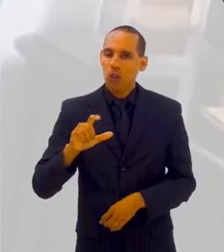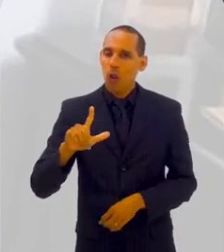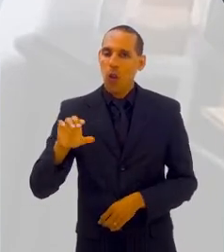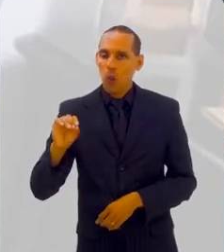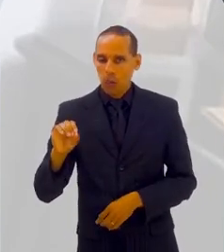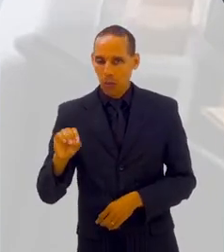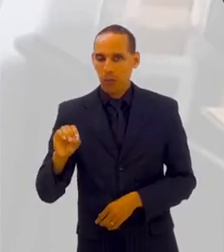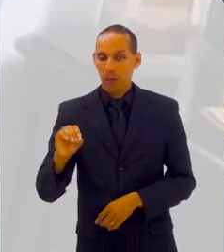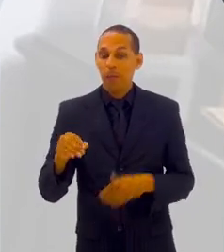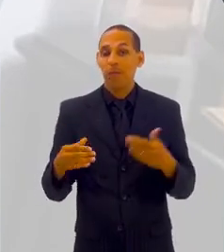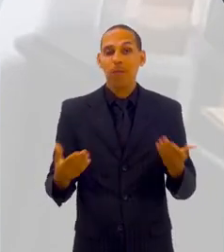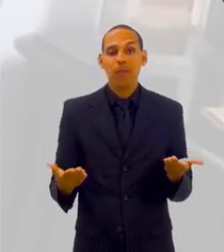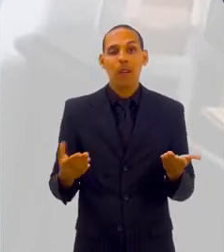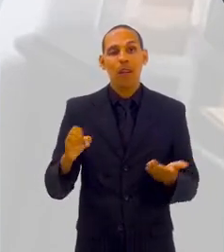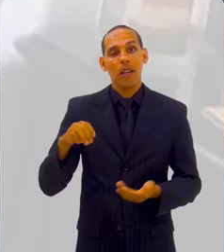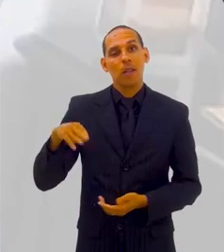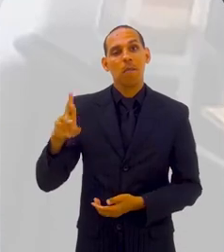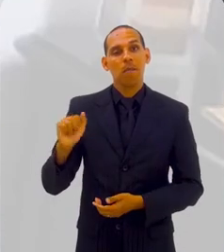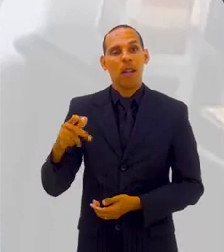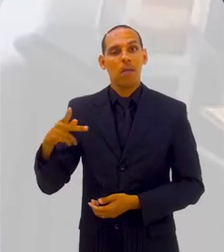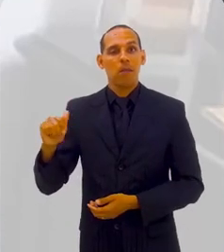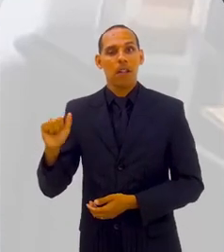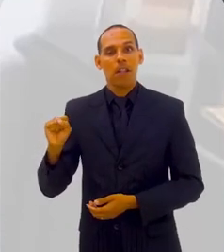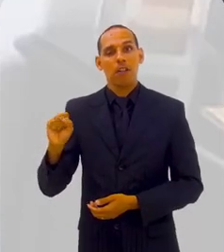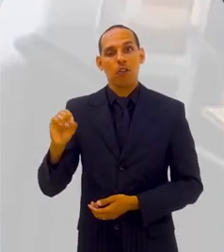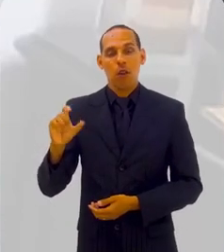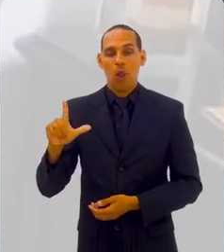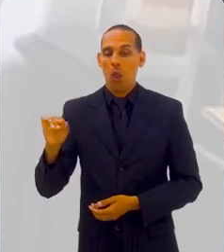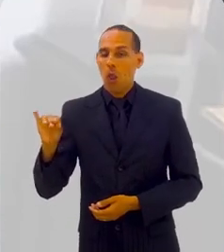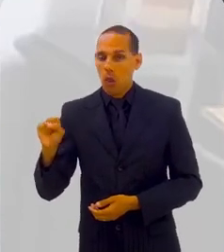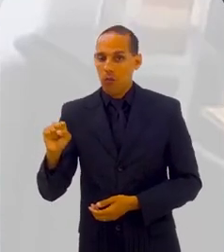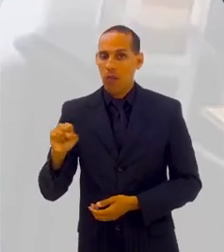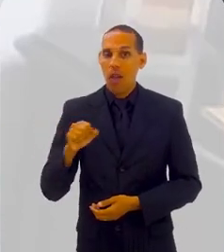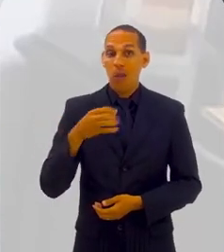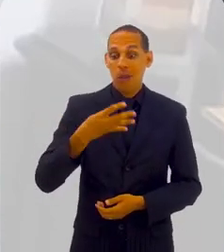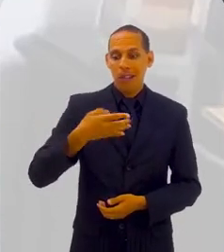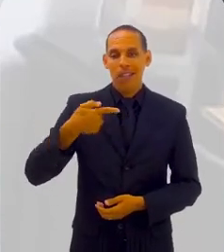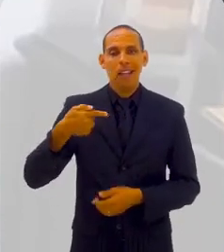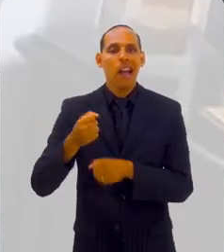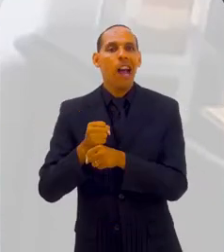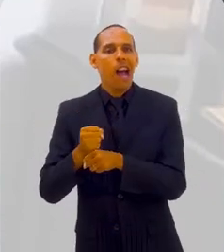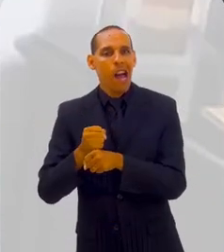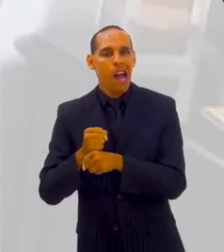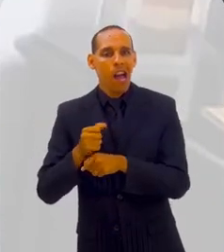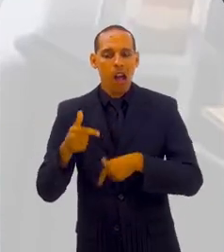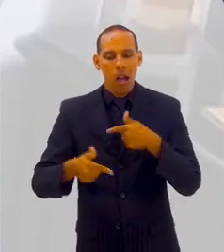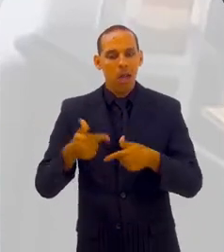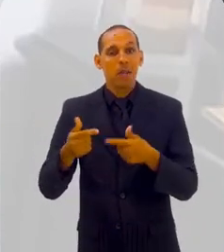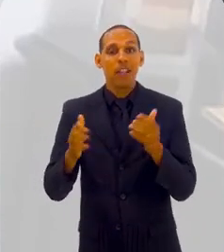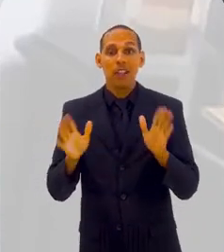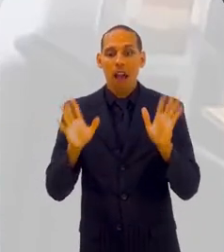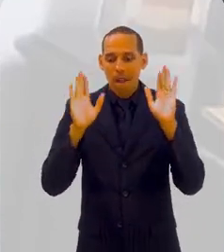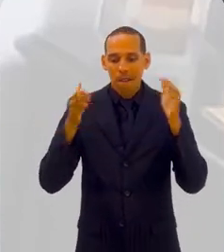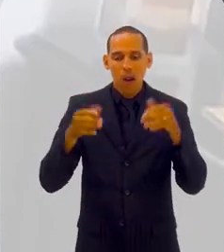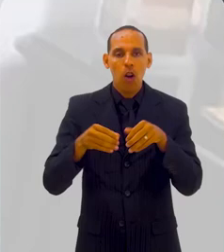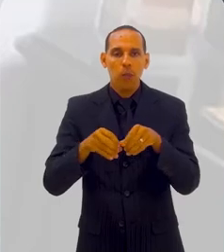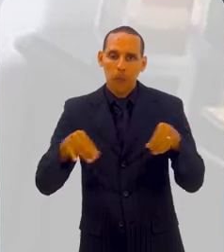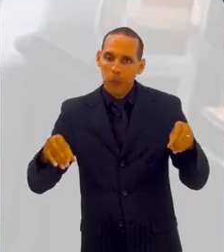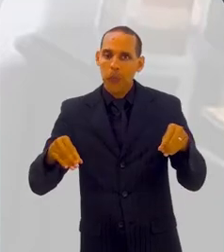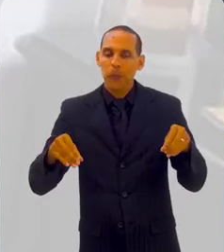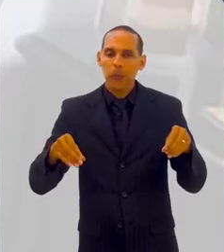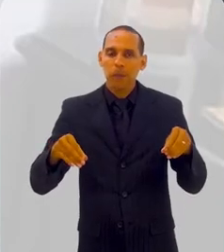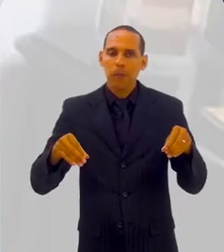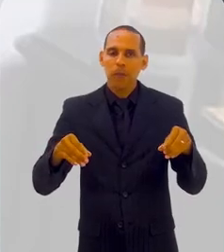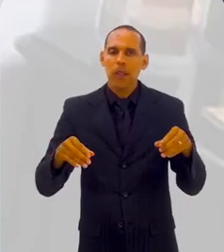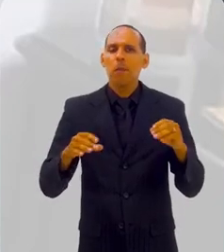Embrapa Solos tem 47 anos, trabalhando no tema solos, desde os primeiros levantamentos de